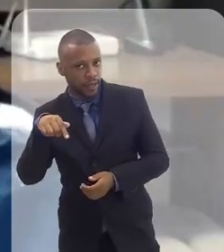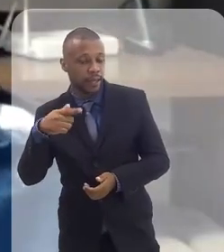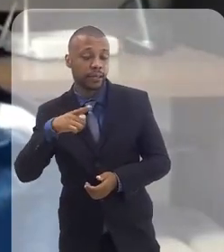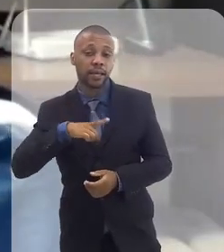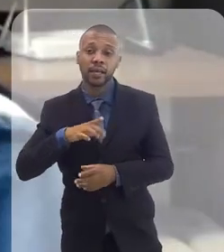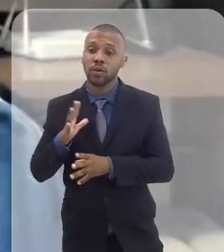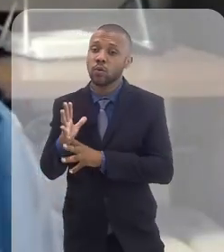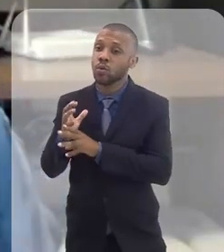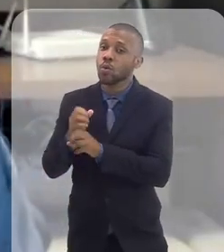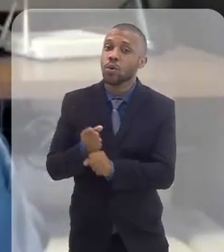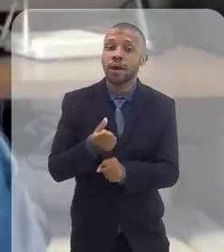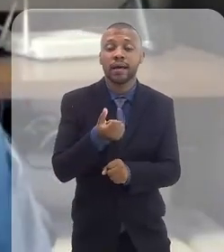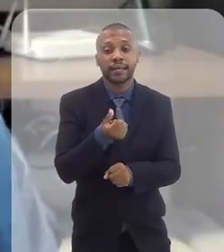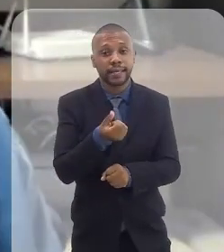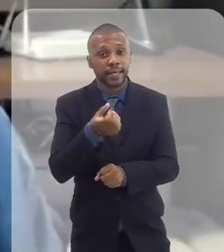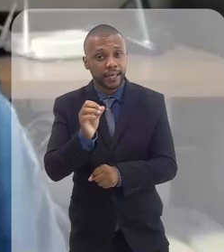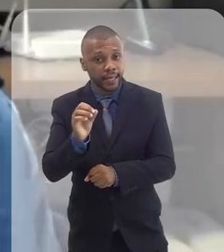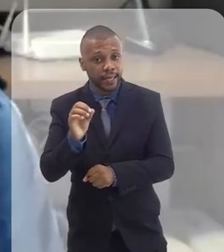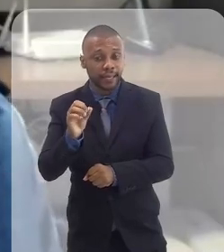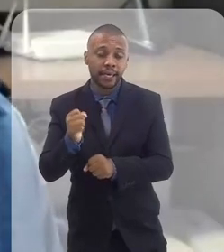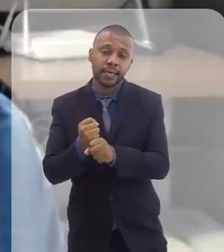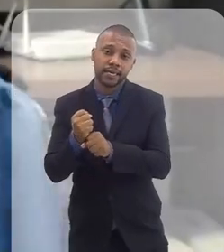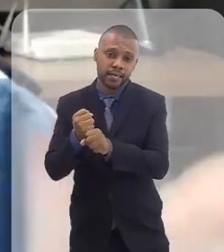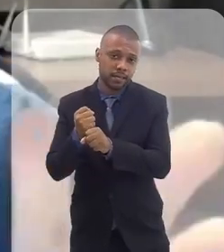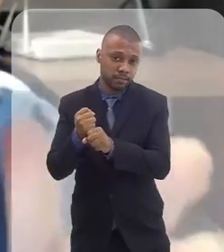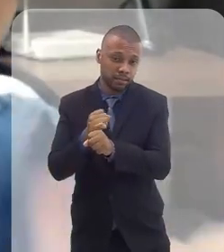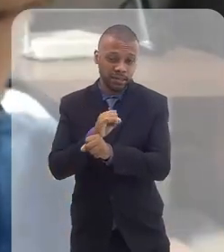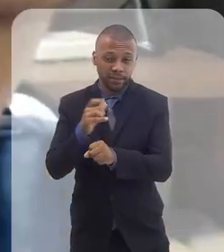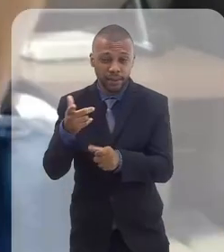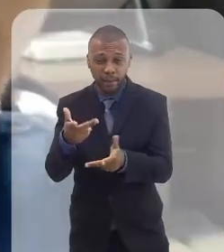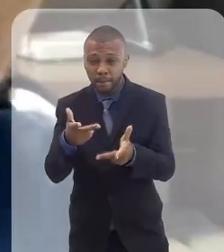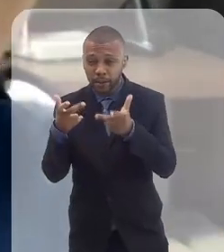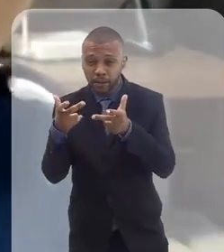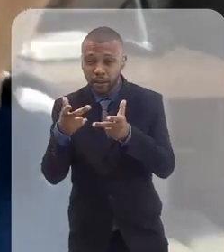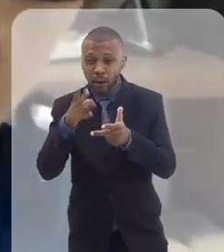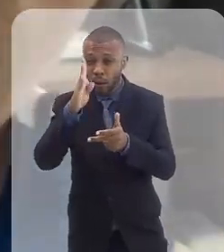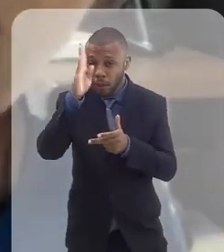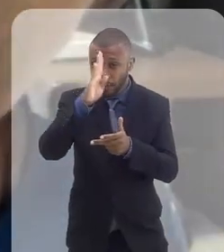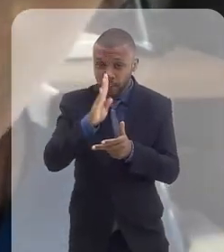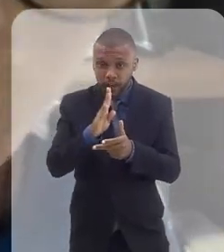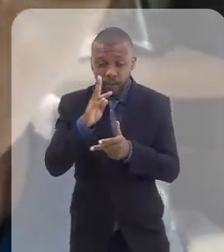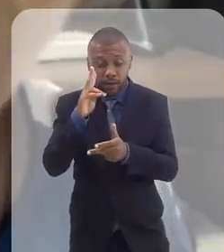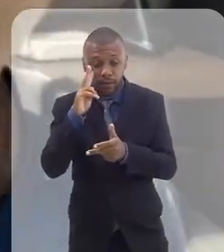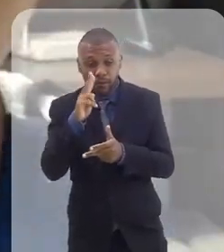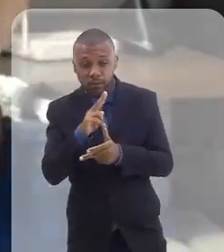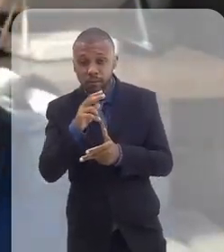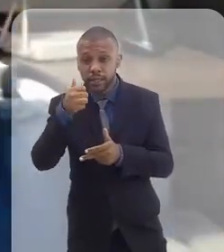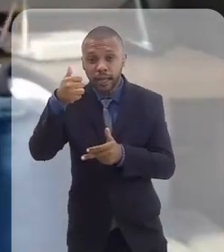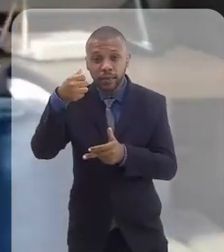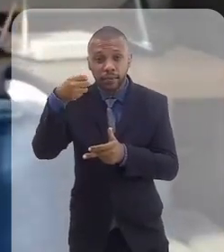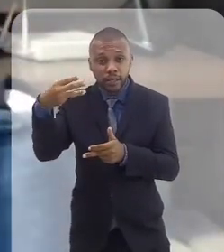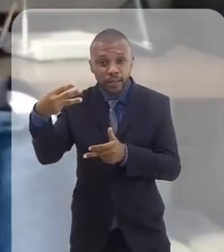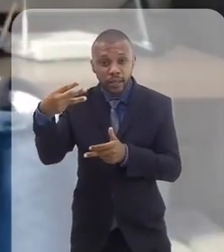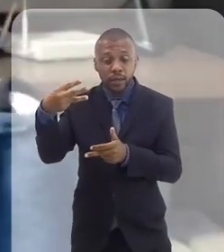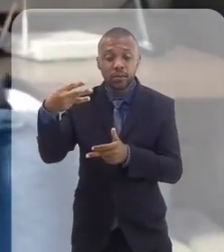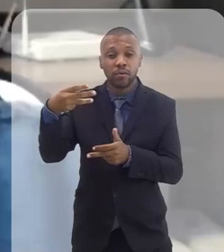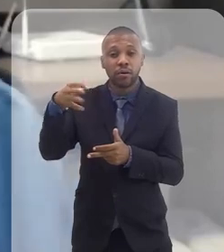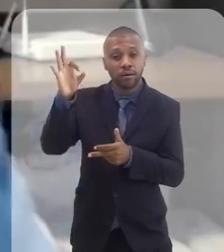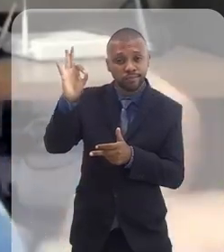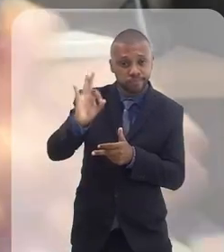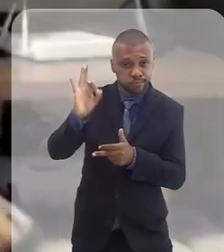anos. Então, se você olhar o Brasil, 13º na produção científica